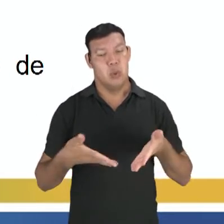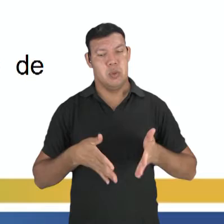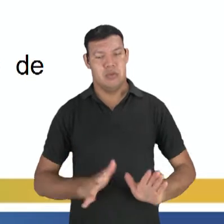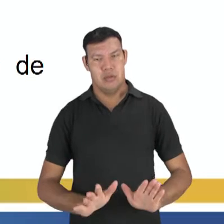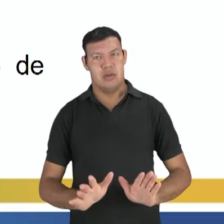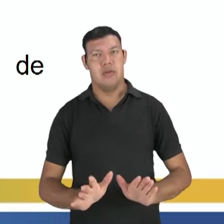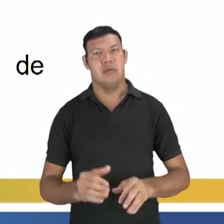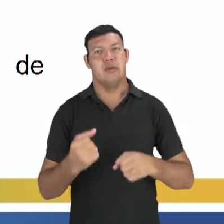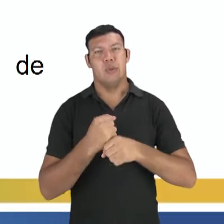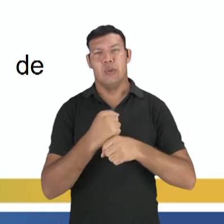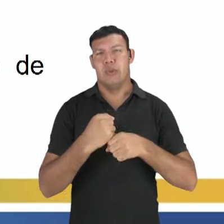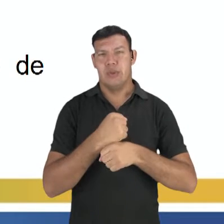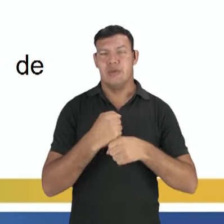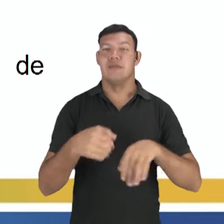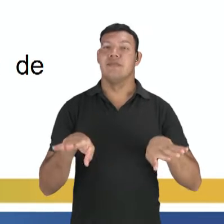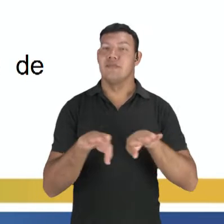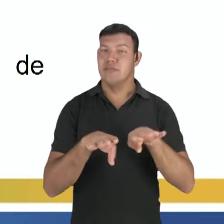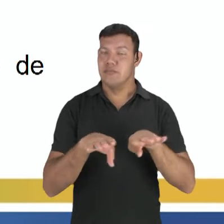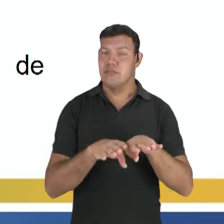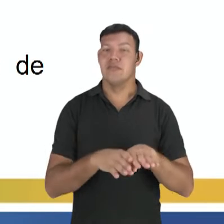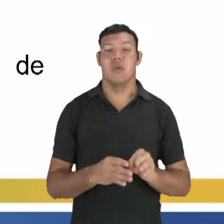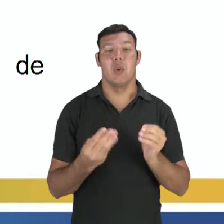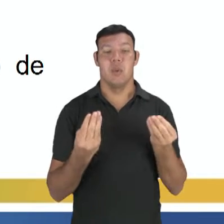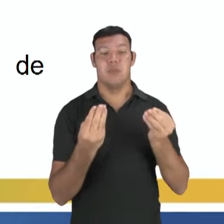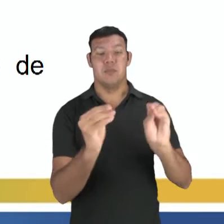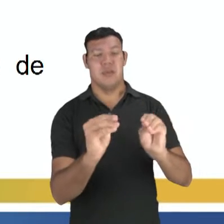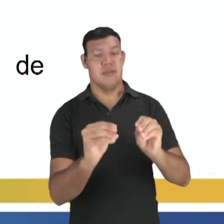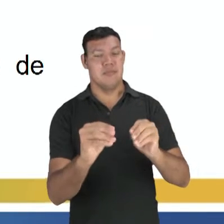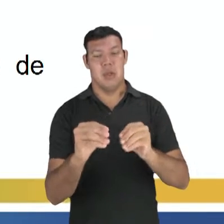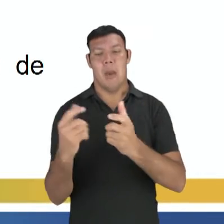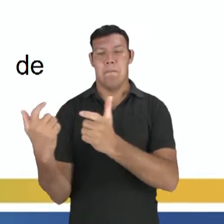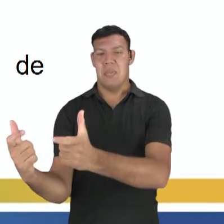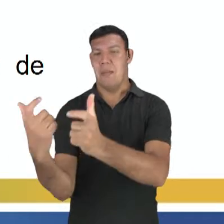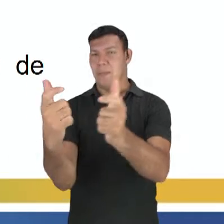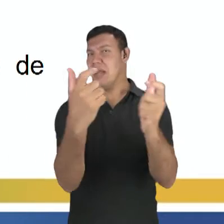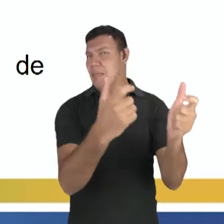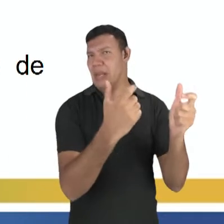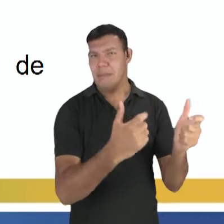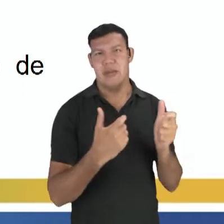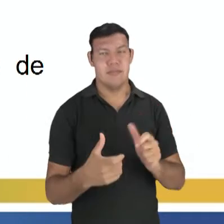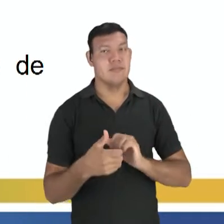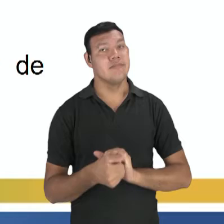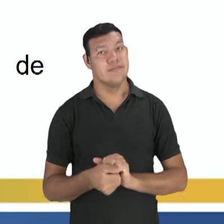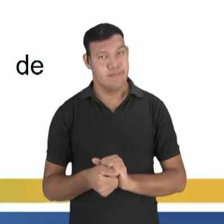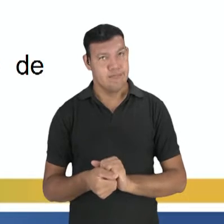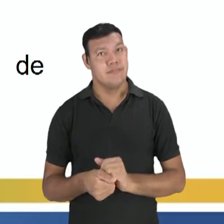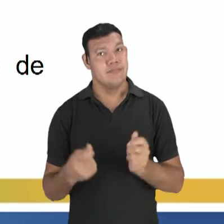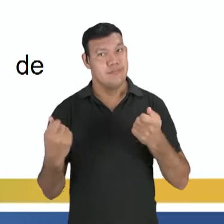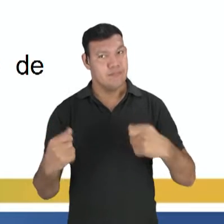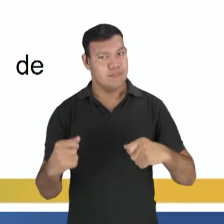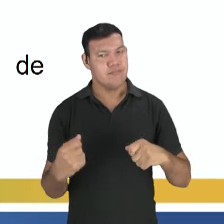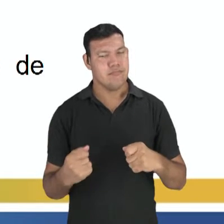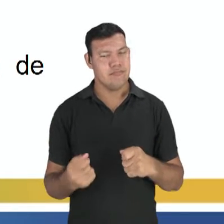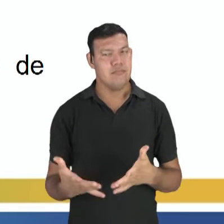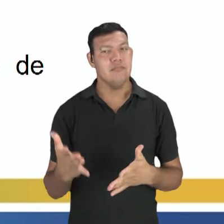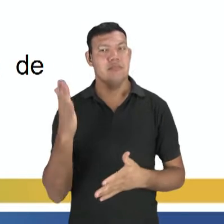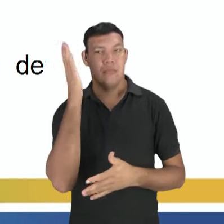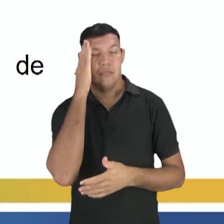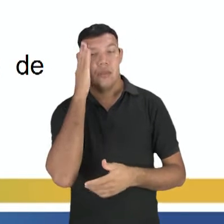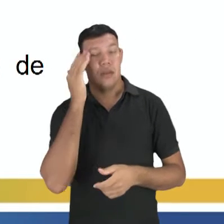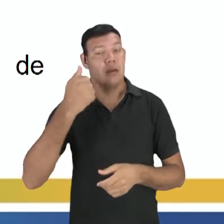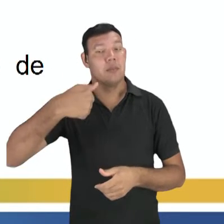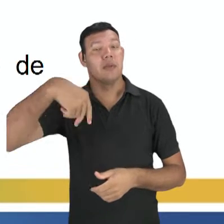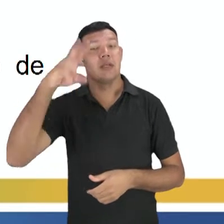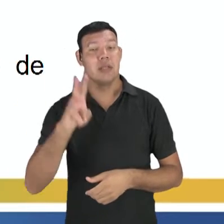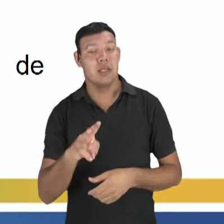durante muitos anos, também são postos onde quer que estejam. Resta ver quem os põe na rua